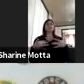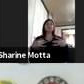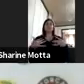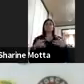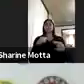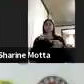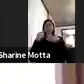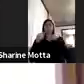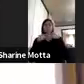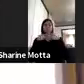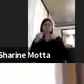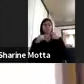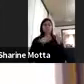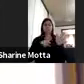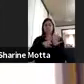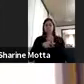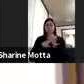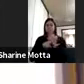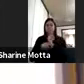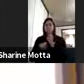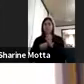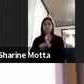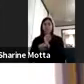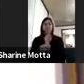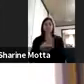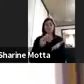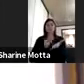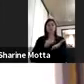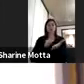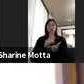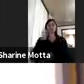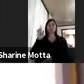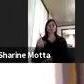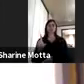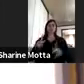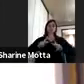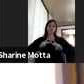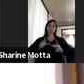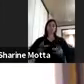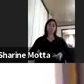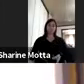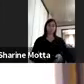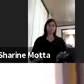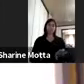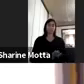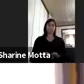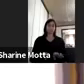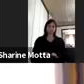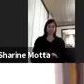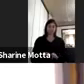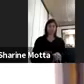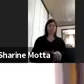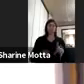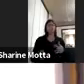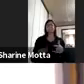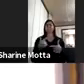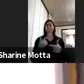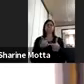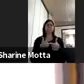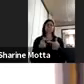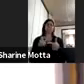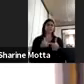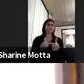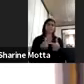questionamento absoluto sobre os padrões mínimos de direitos humanos. Né? Então, a gente, não, mas qual é o problema